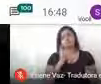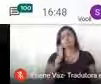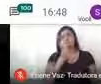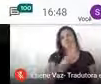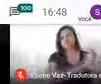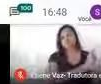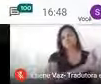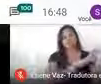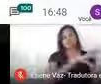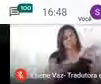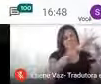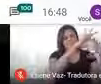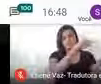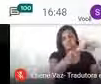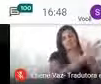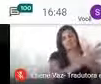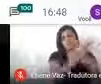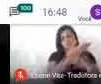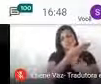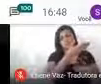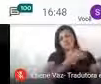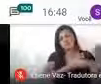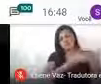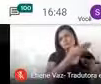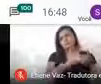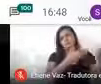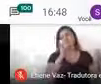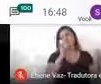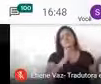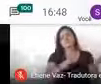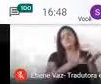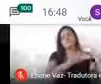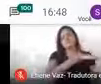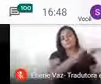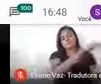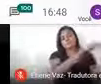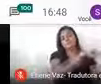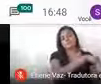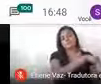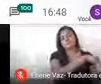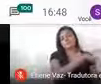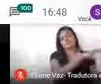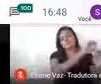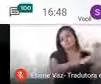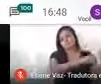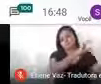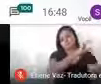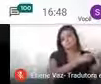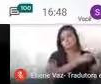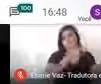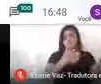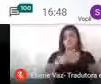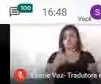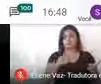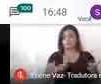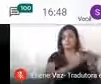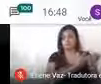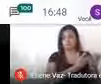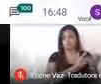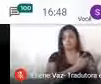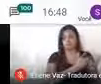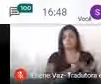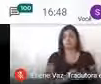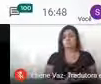e coletamos dados e estamos fazendo estudo desses dados que